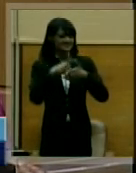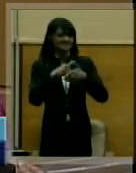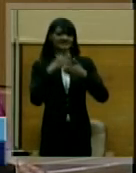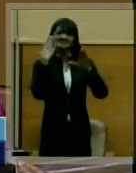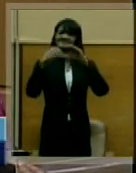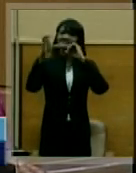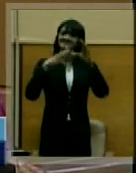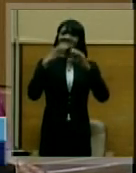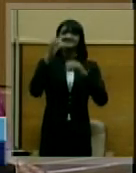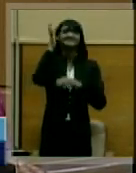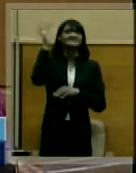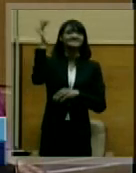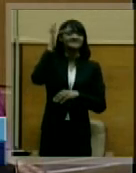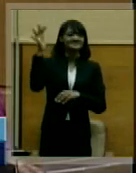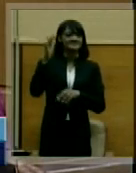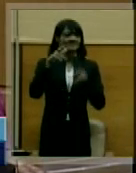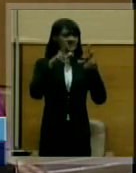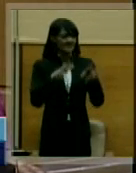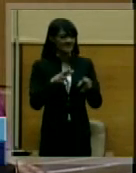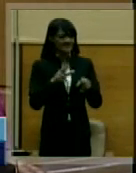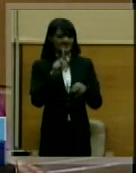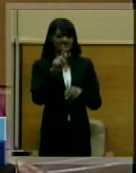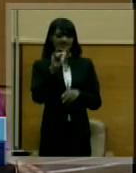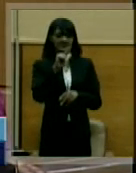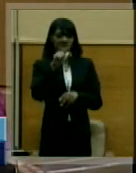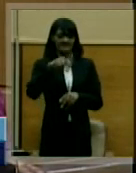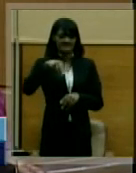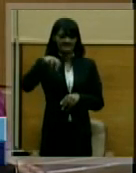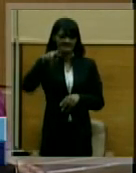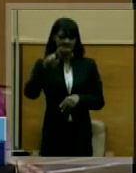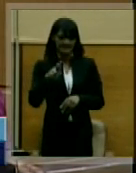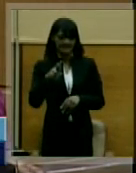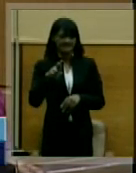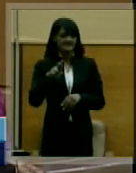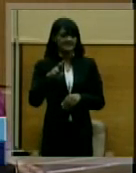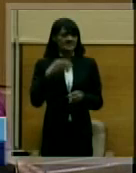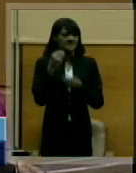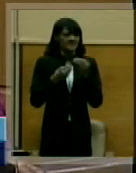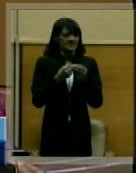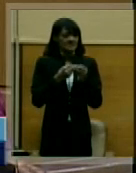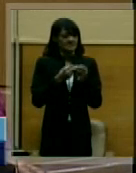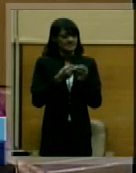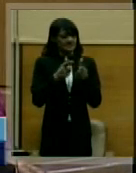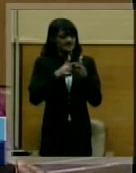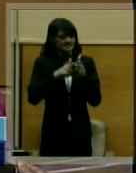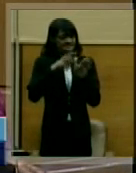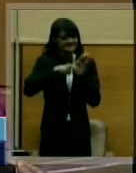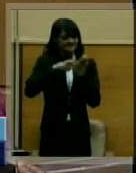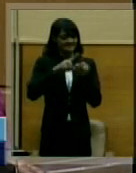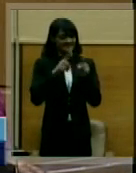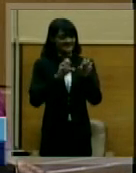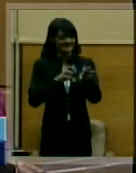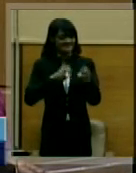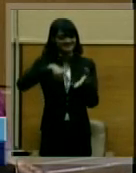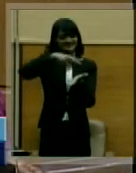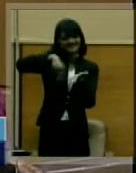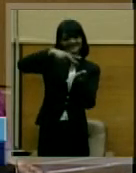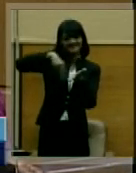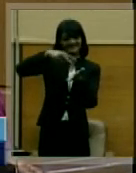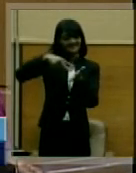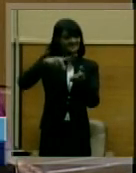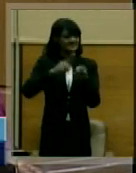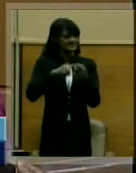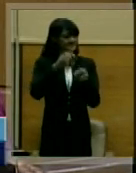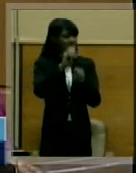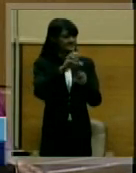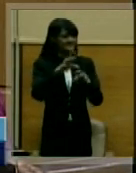sonha. Lições de vida como a de Gilmar Evaristo, que com limitações em suas pernas ensina dança e dá aula de teatro, que